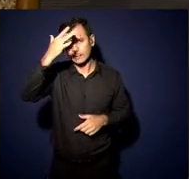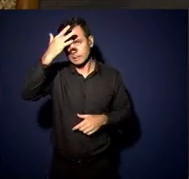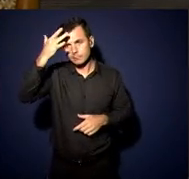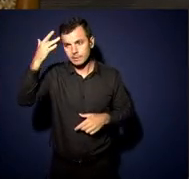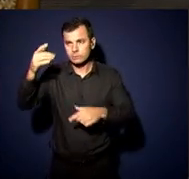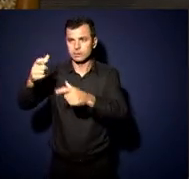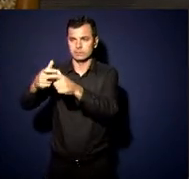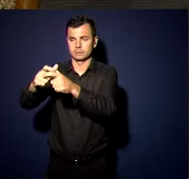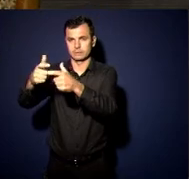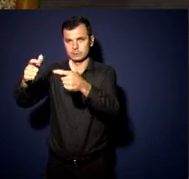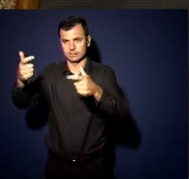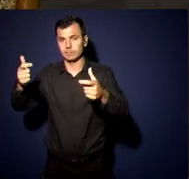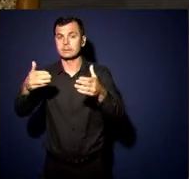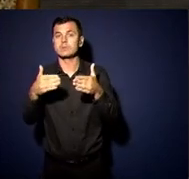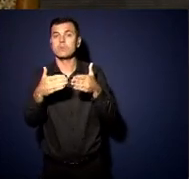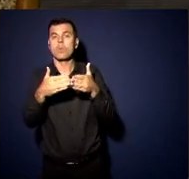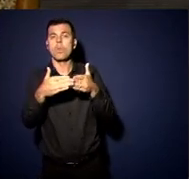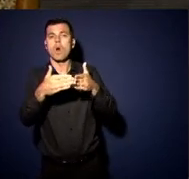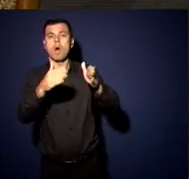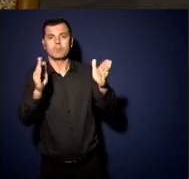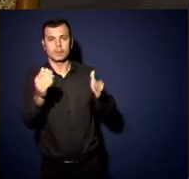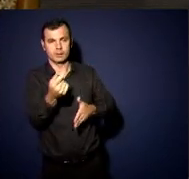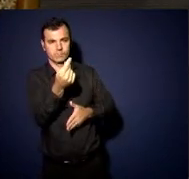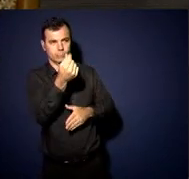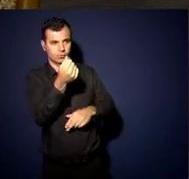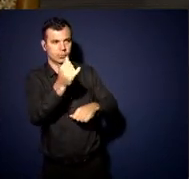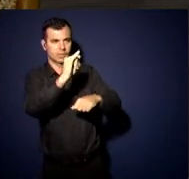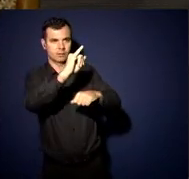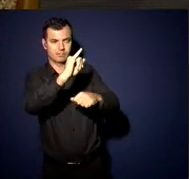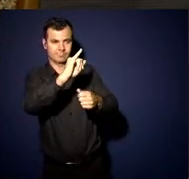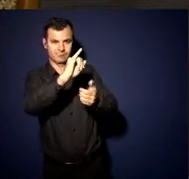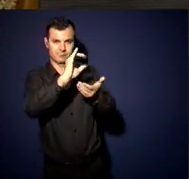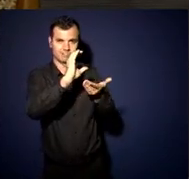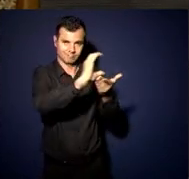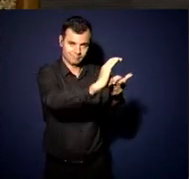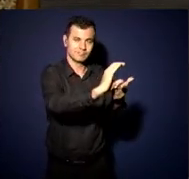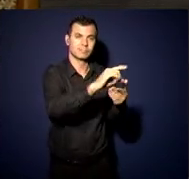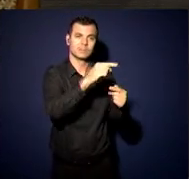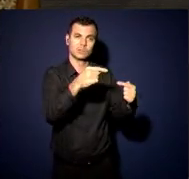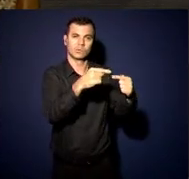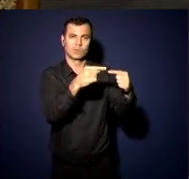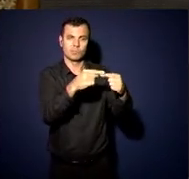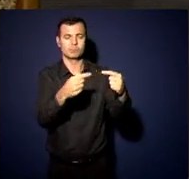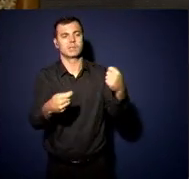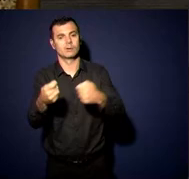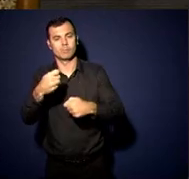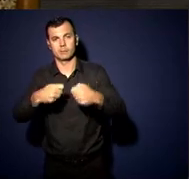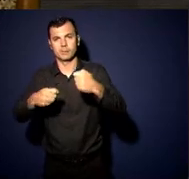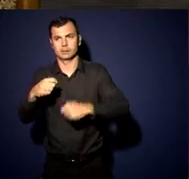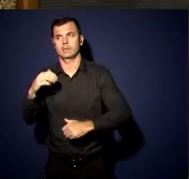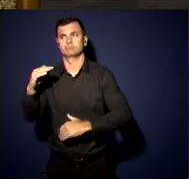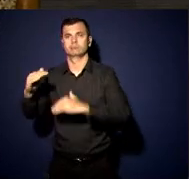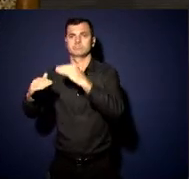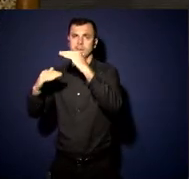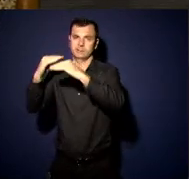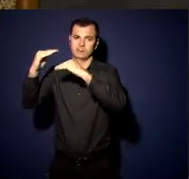Open que tomar marketing ele Mira também no crescimento do mercado a gente agora de uma maneira Inicial olha